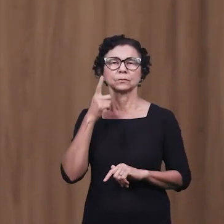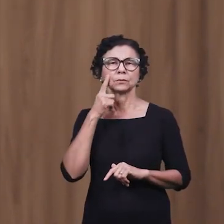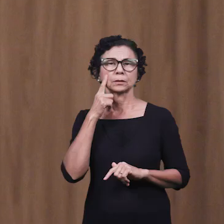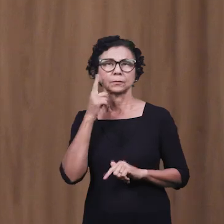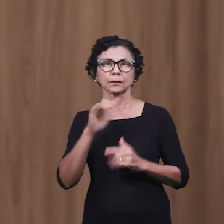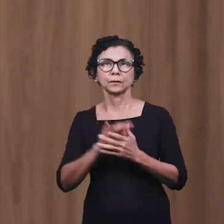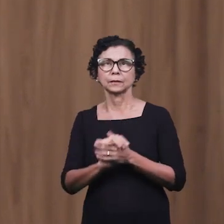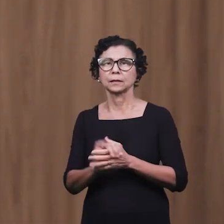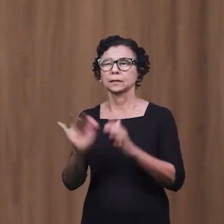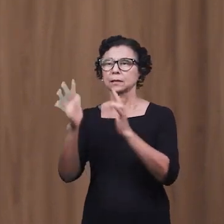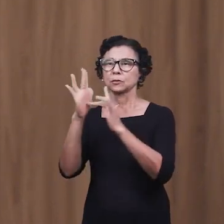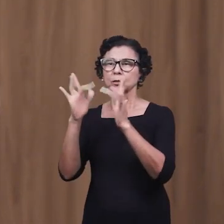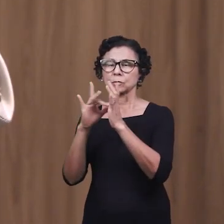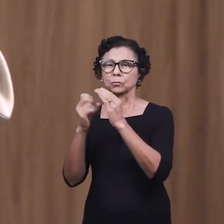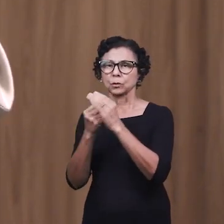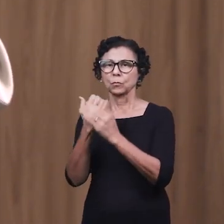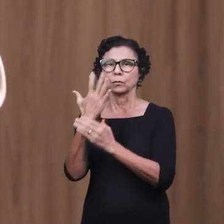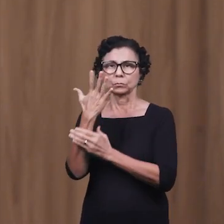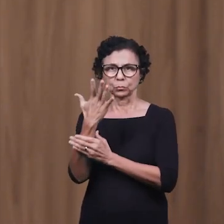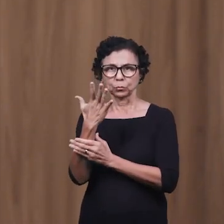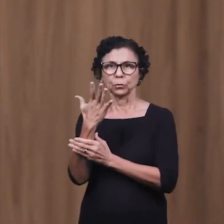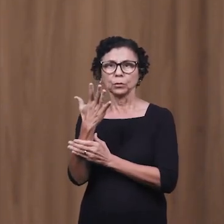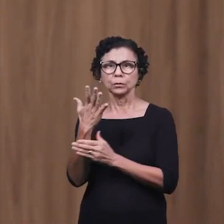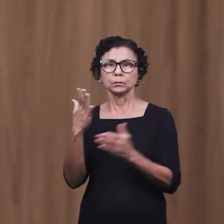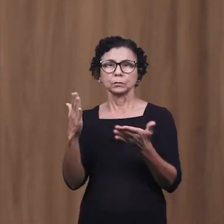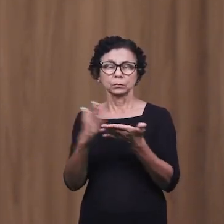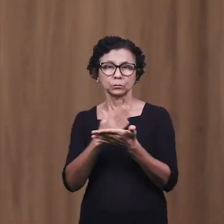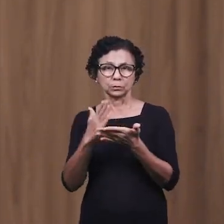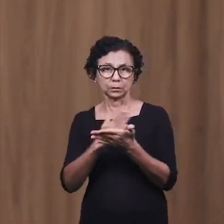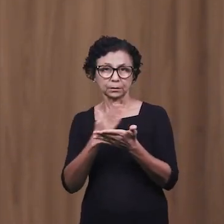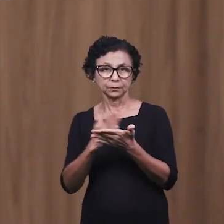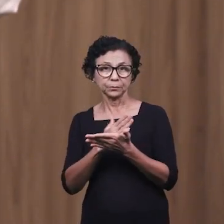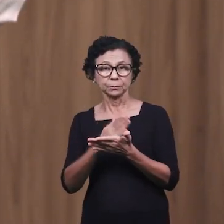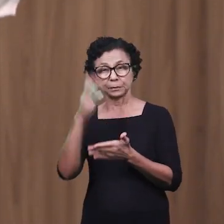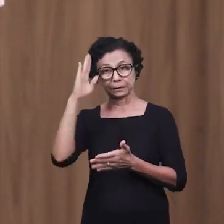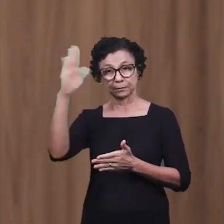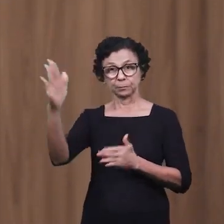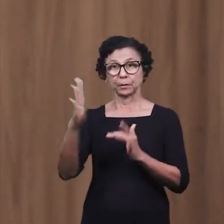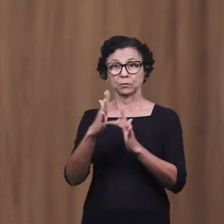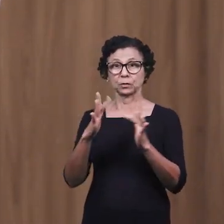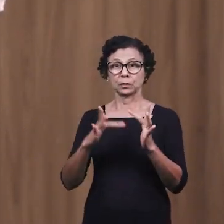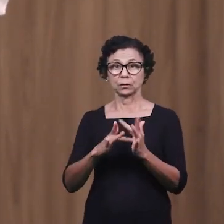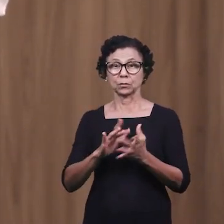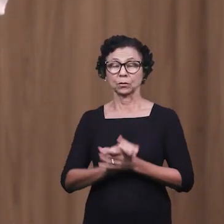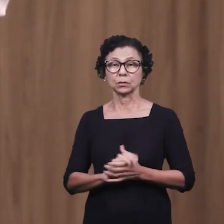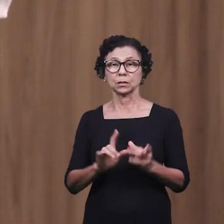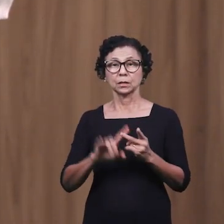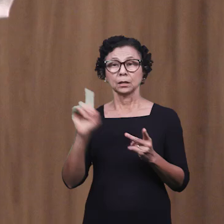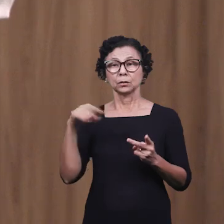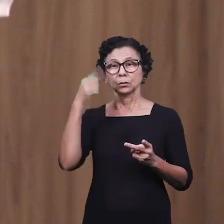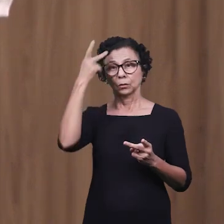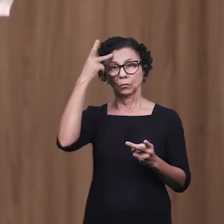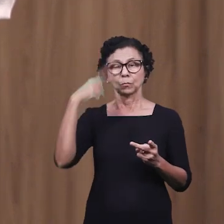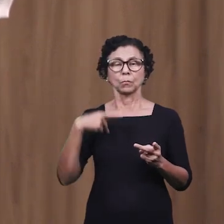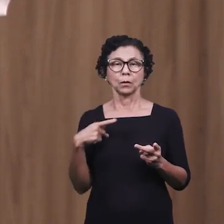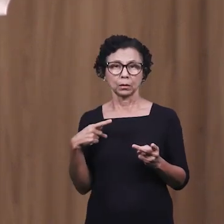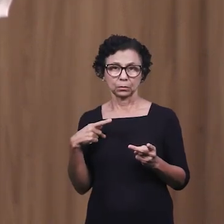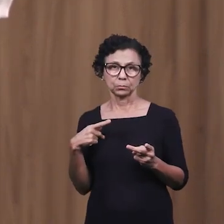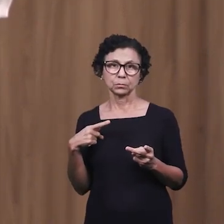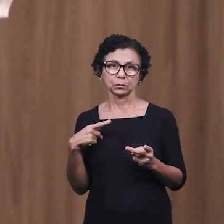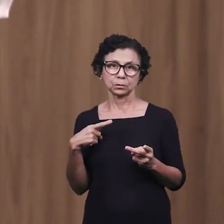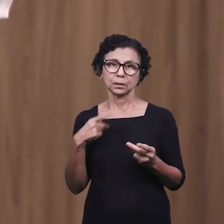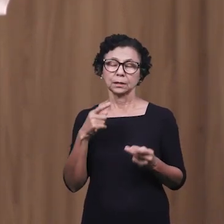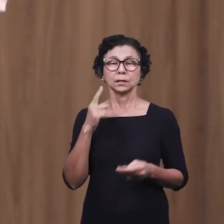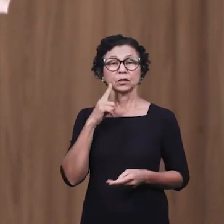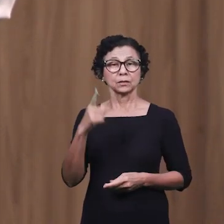o autor, que é o Senhor Jesus, que é a figura principal do livro, você vai ver como homens que somos, a figura do homem que